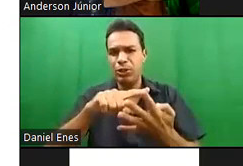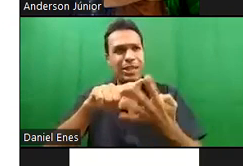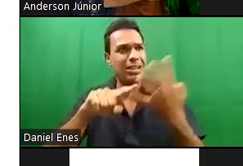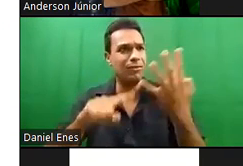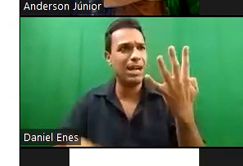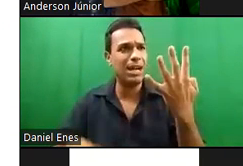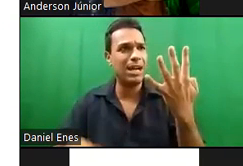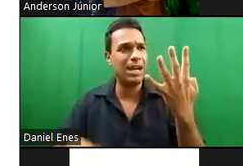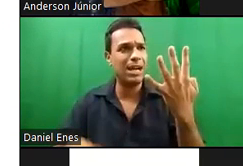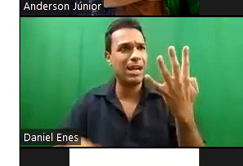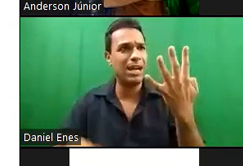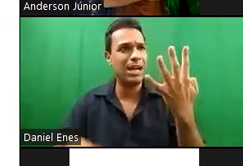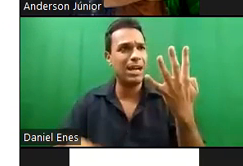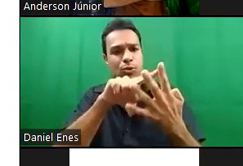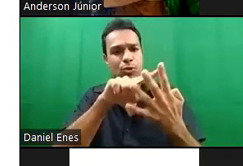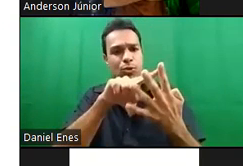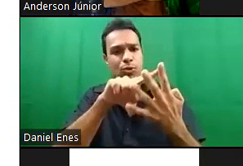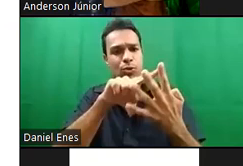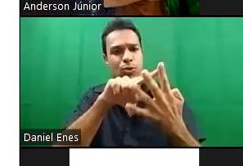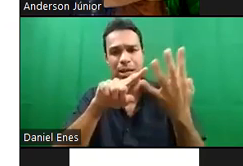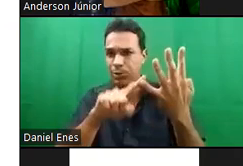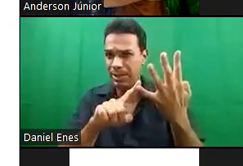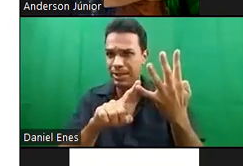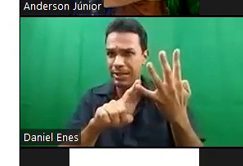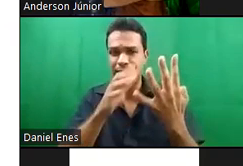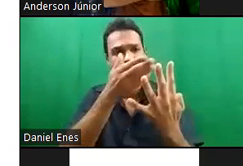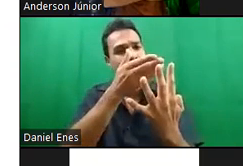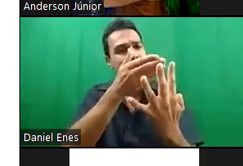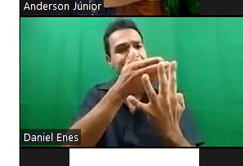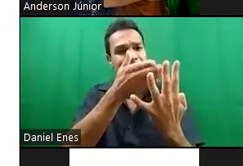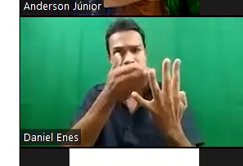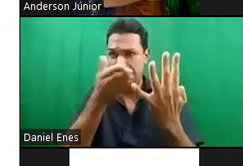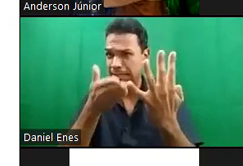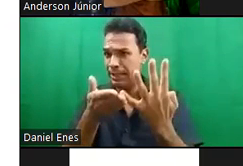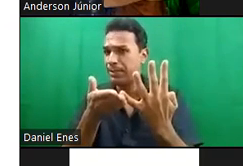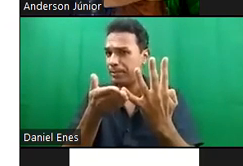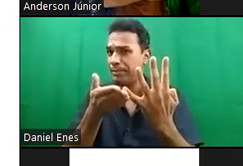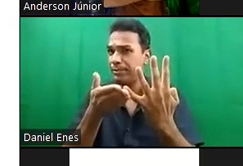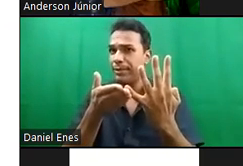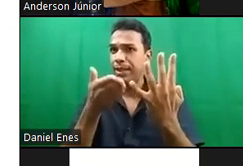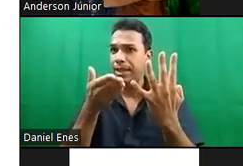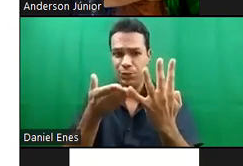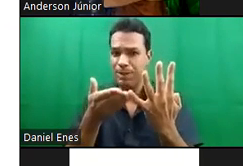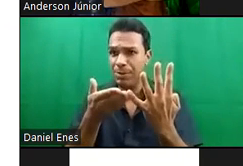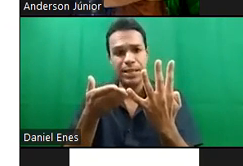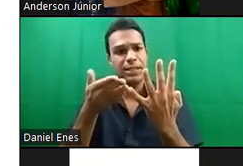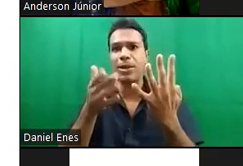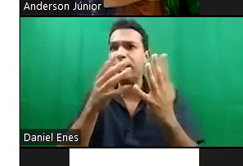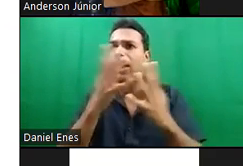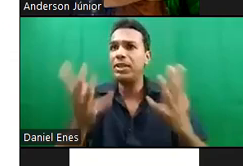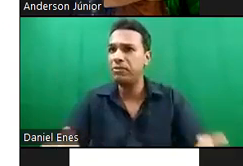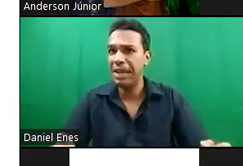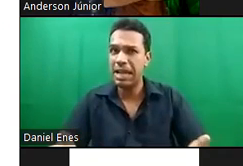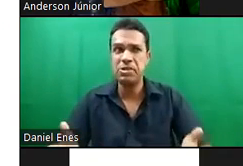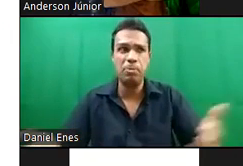Eu escrevo as duas palavras, capa e capa, com 4 letras, sendo essas letras as mesmas letras, só que em